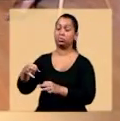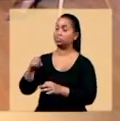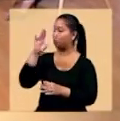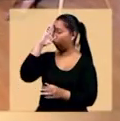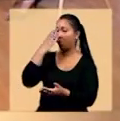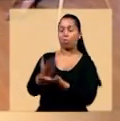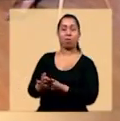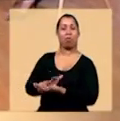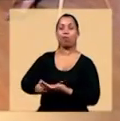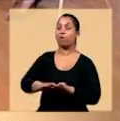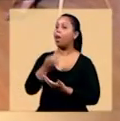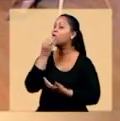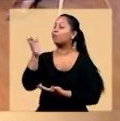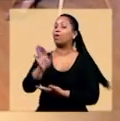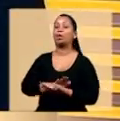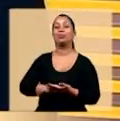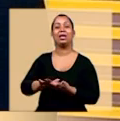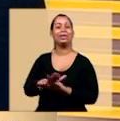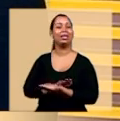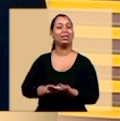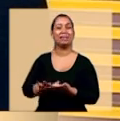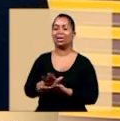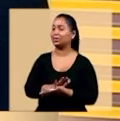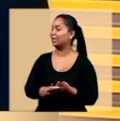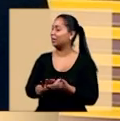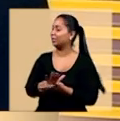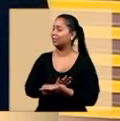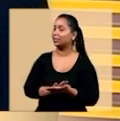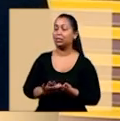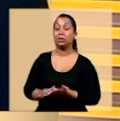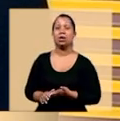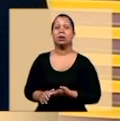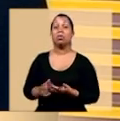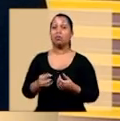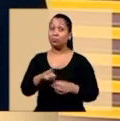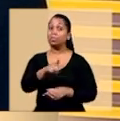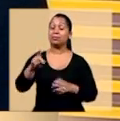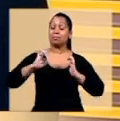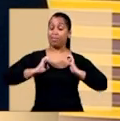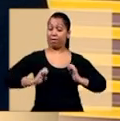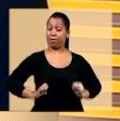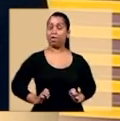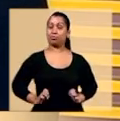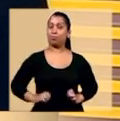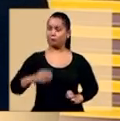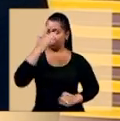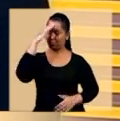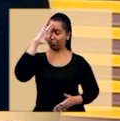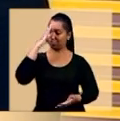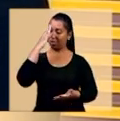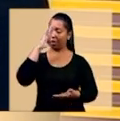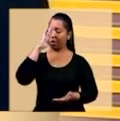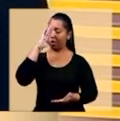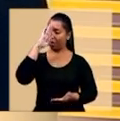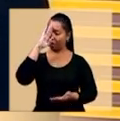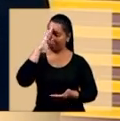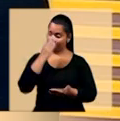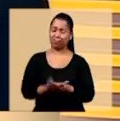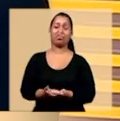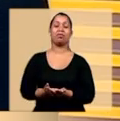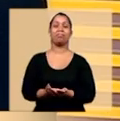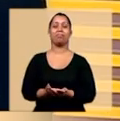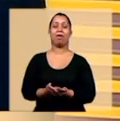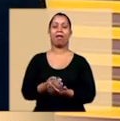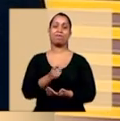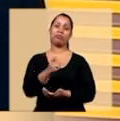não confiarem, eles não falam. Isso que eu falo para os meus alunos, né? Sejam éticos a ponto de que as pessoas confiem em vocês. Senão, as pessoas